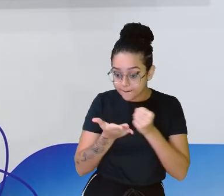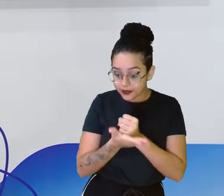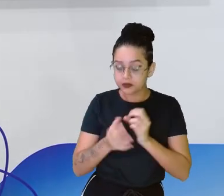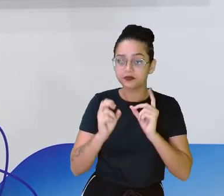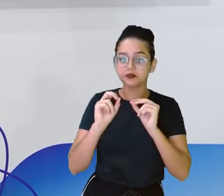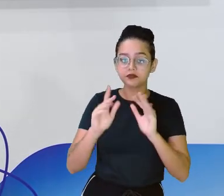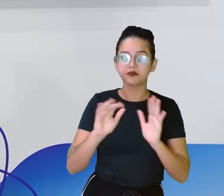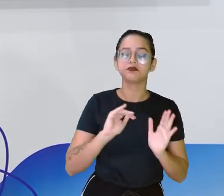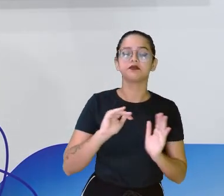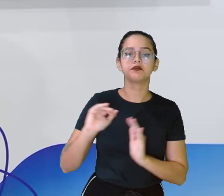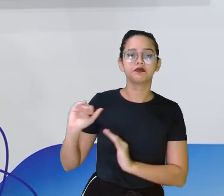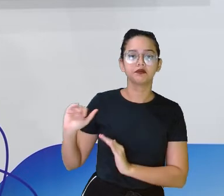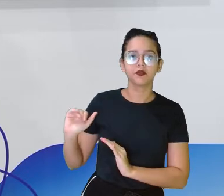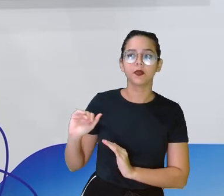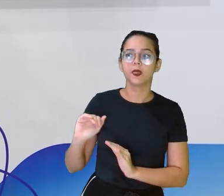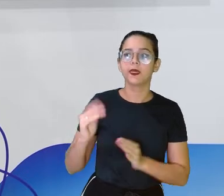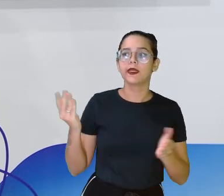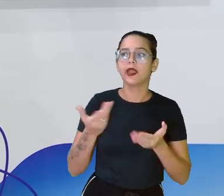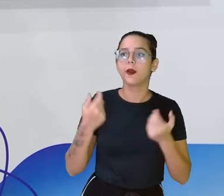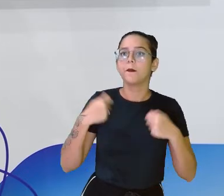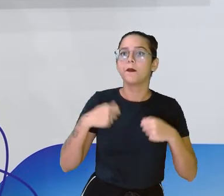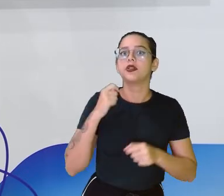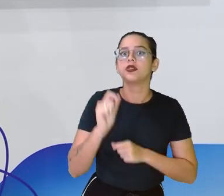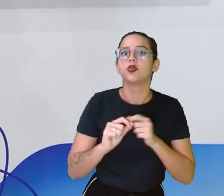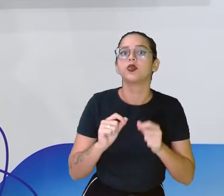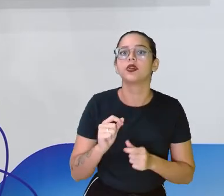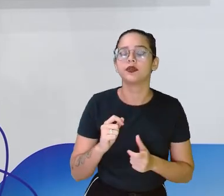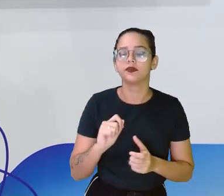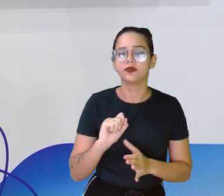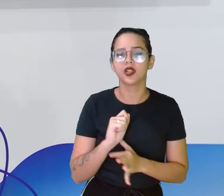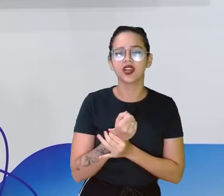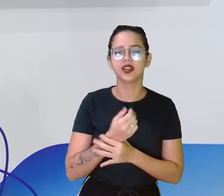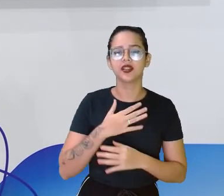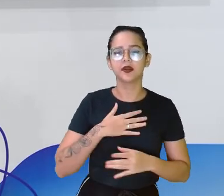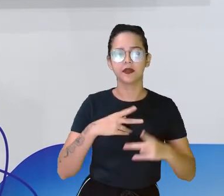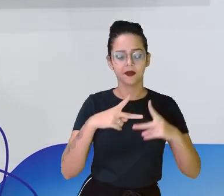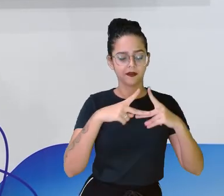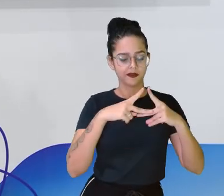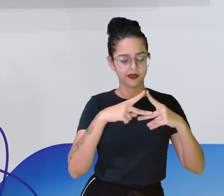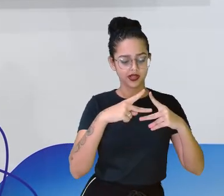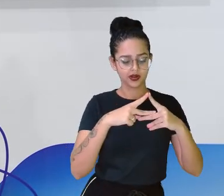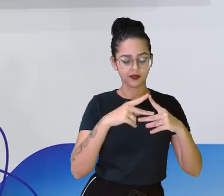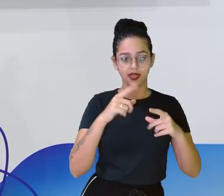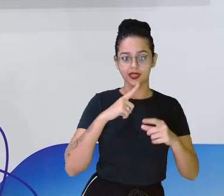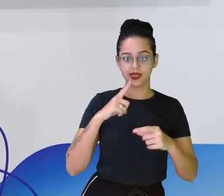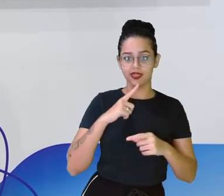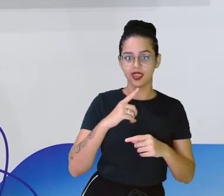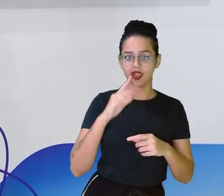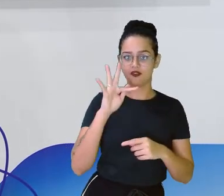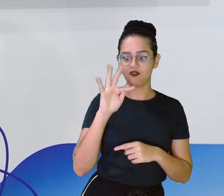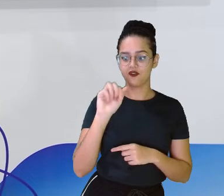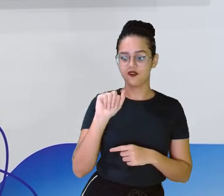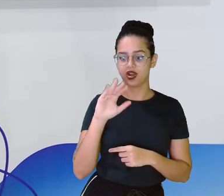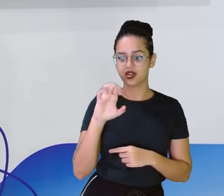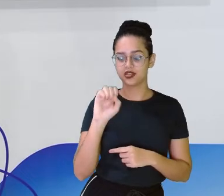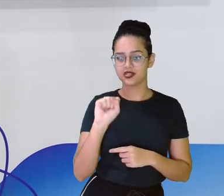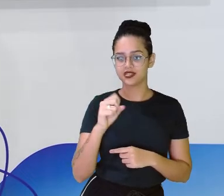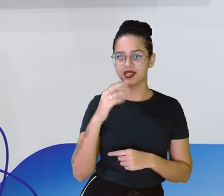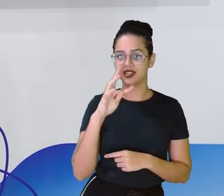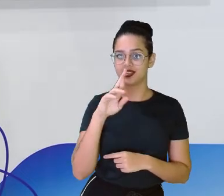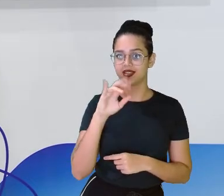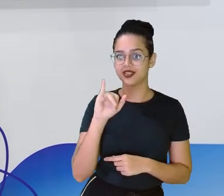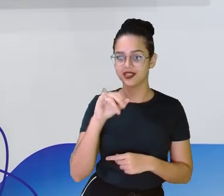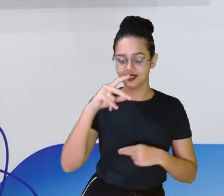base, eu preciso garantir que a minha pirâmide tenha faces triangulares.